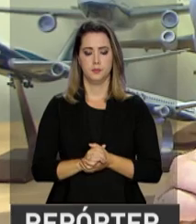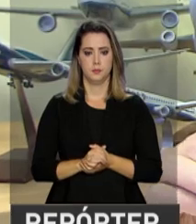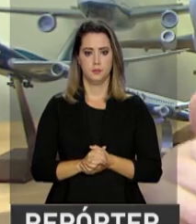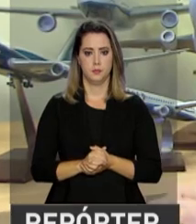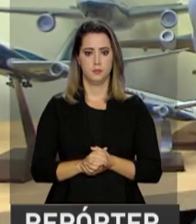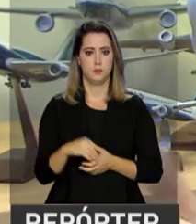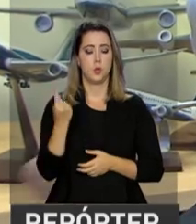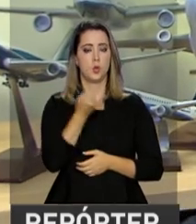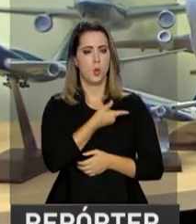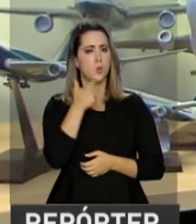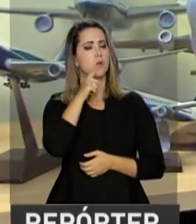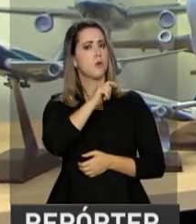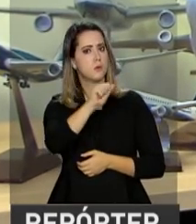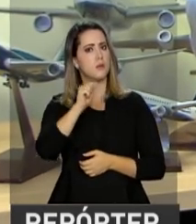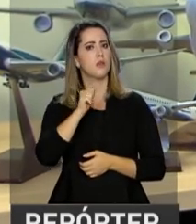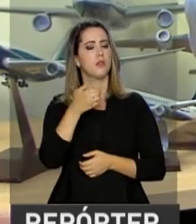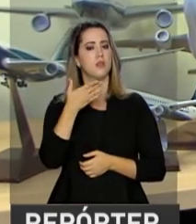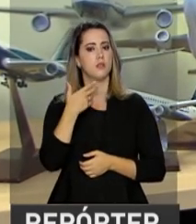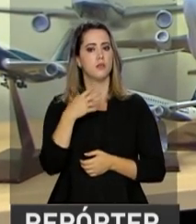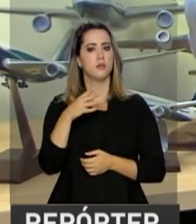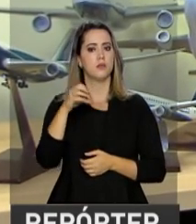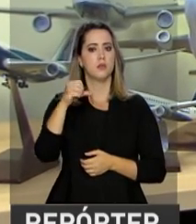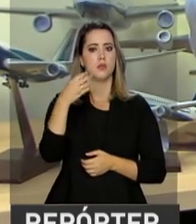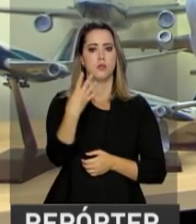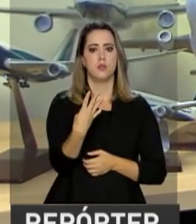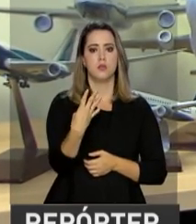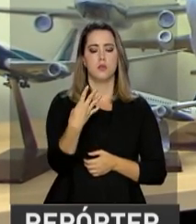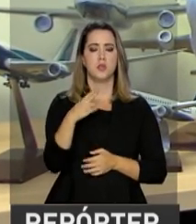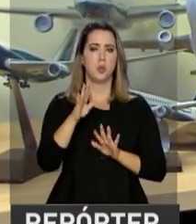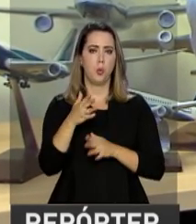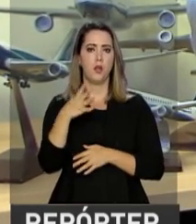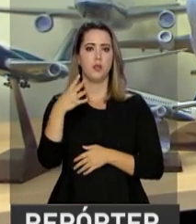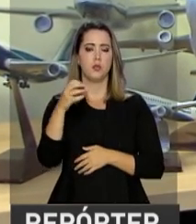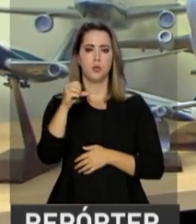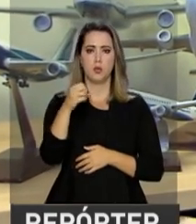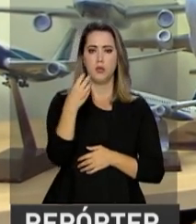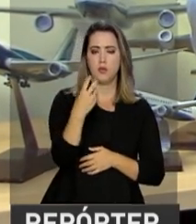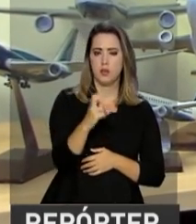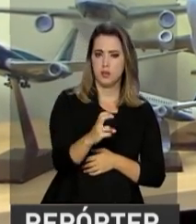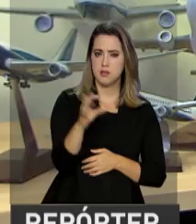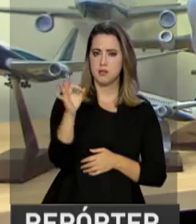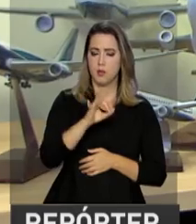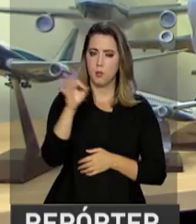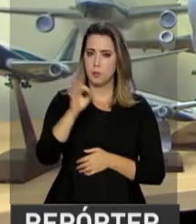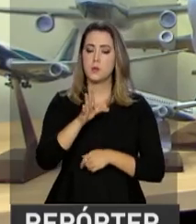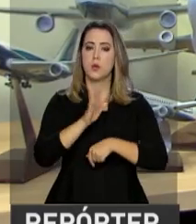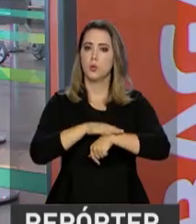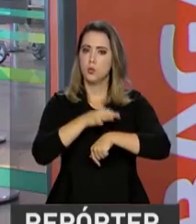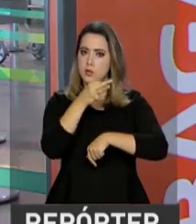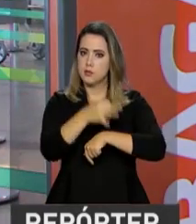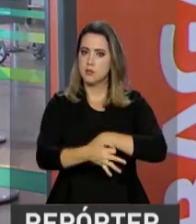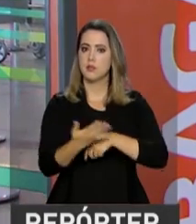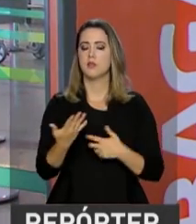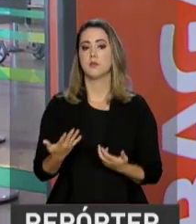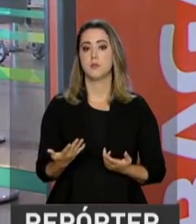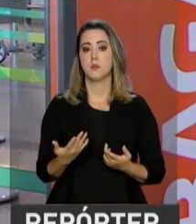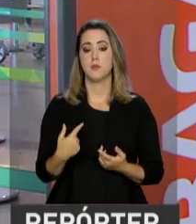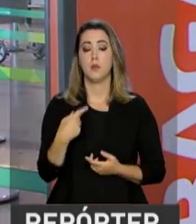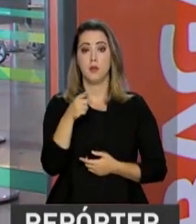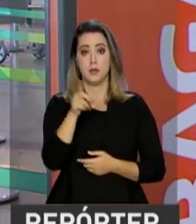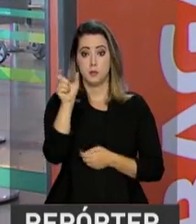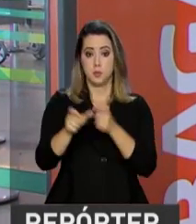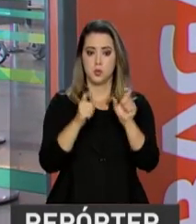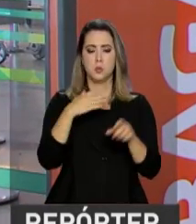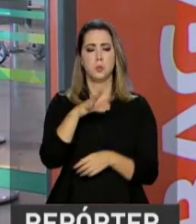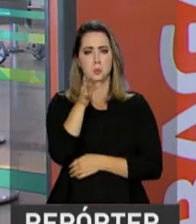na verdade, nós conseguimos atingir 94%, 95% de pontualidade, dependendo dos períodos. Os passageiros reconhecem